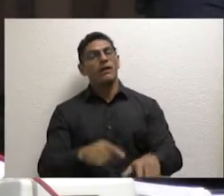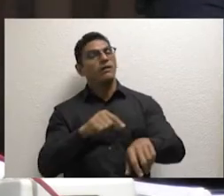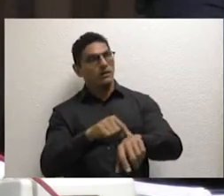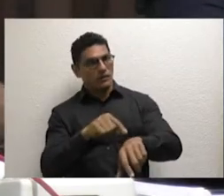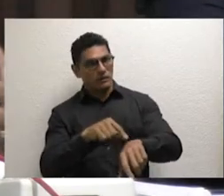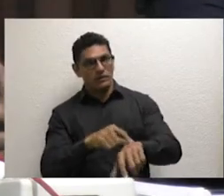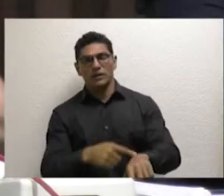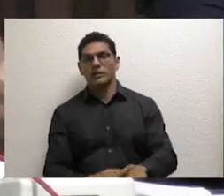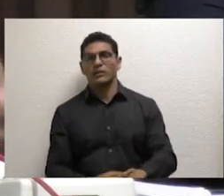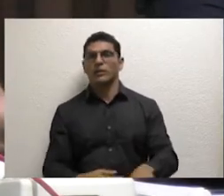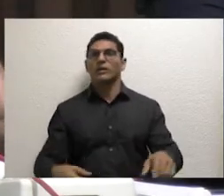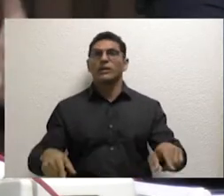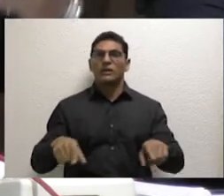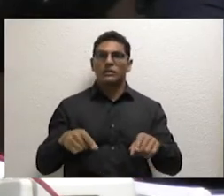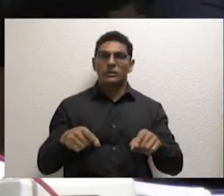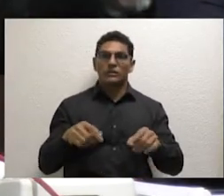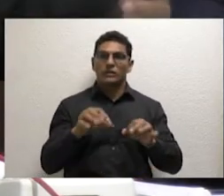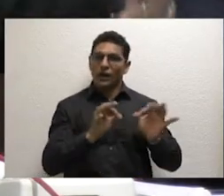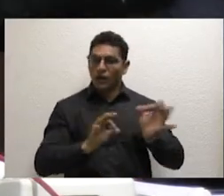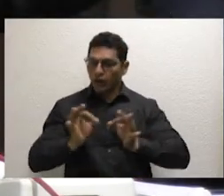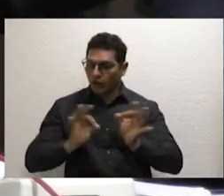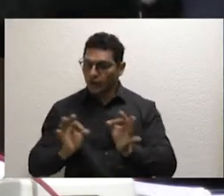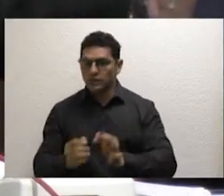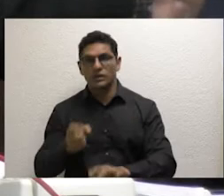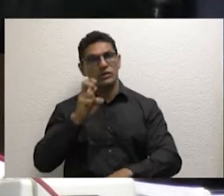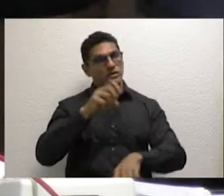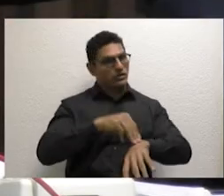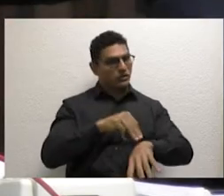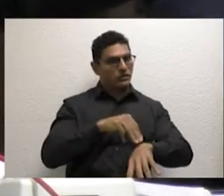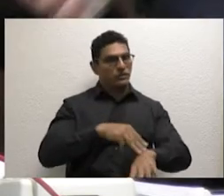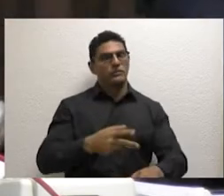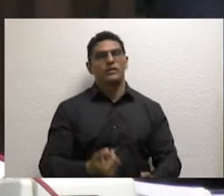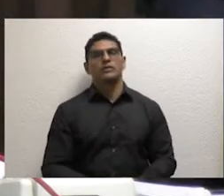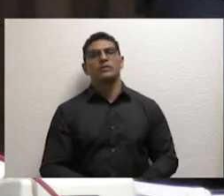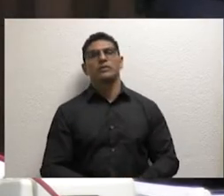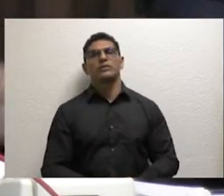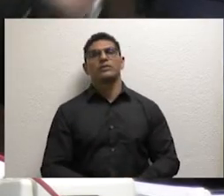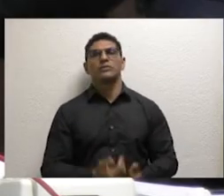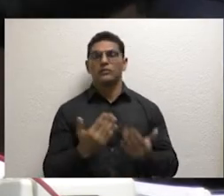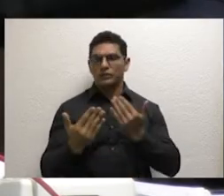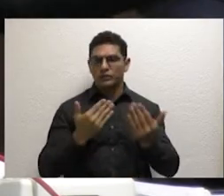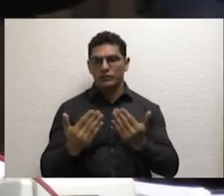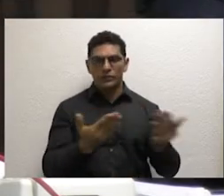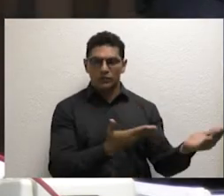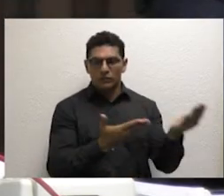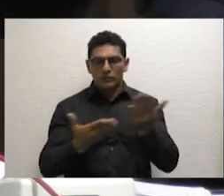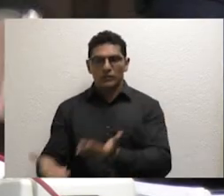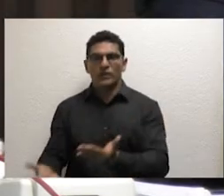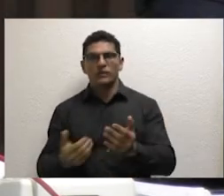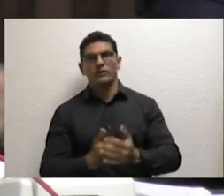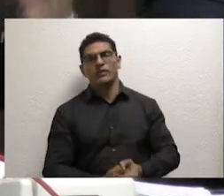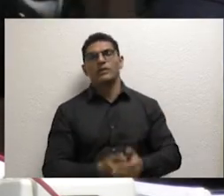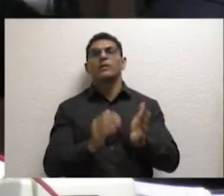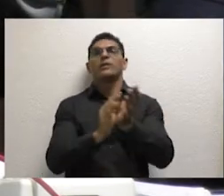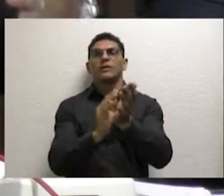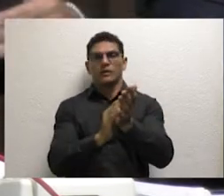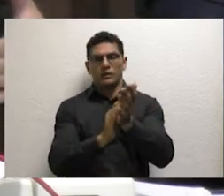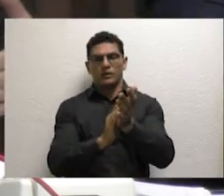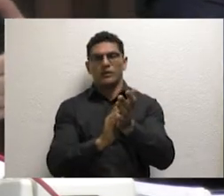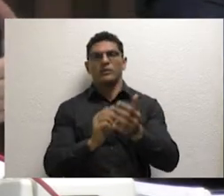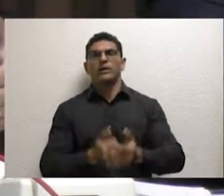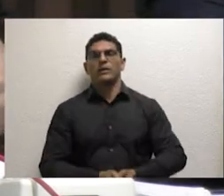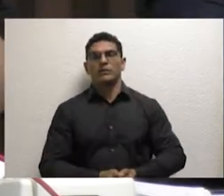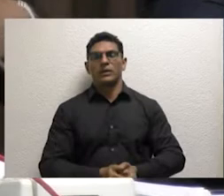e dentro da democracia e do respeito vossa excelência tem um tempo de cinco minutos para fazer uso da palavra seja bem vindo e parabéns aí pelo